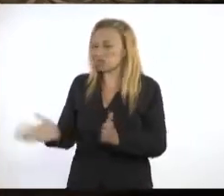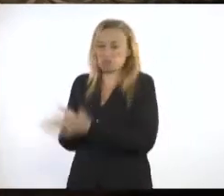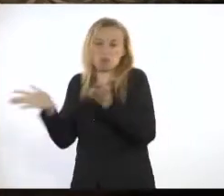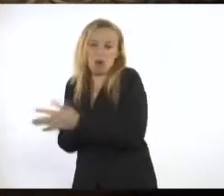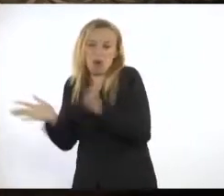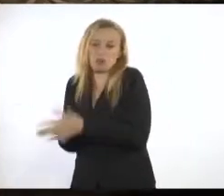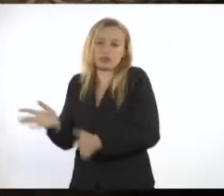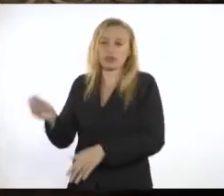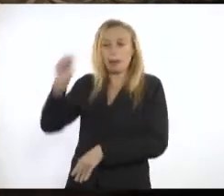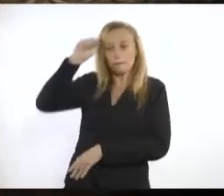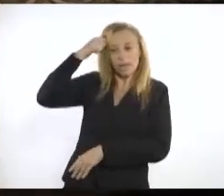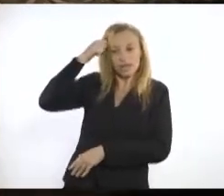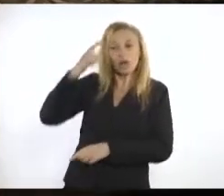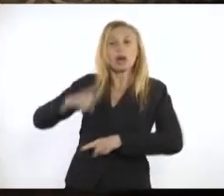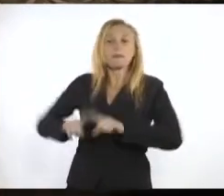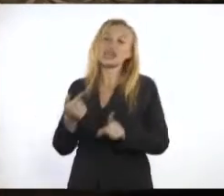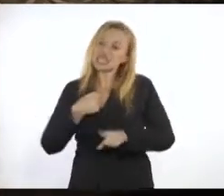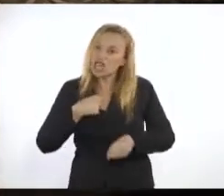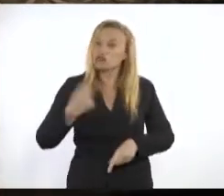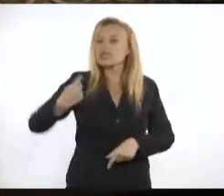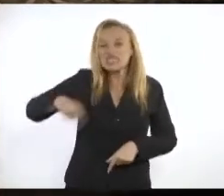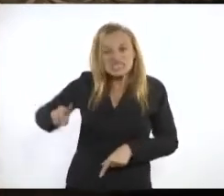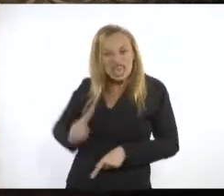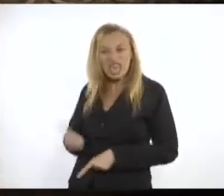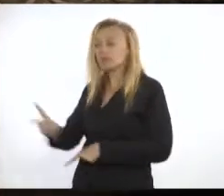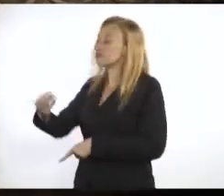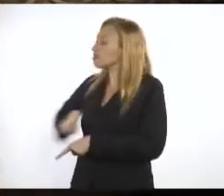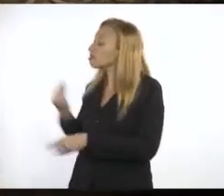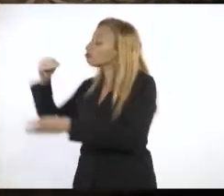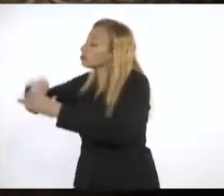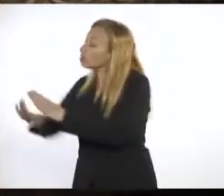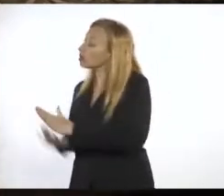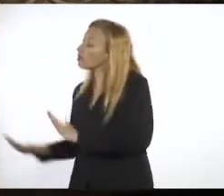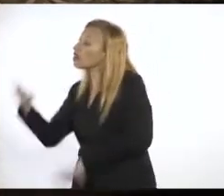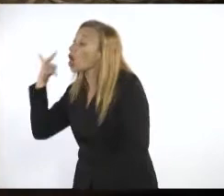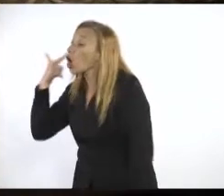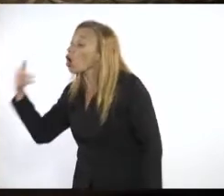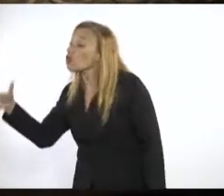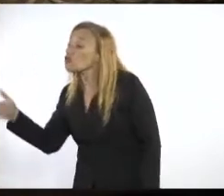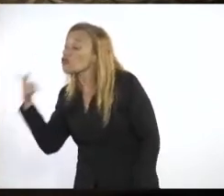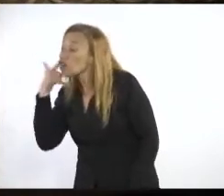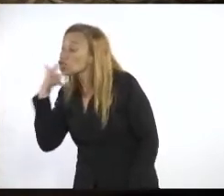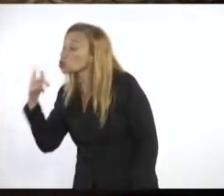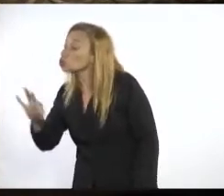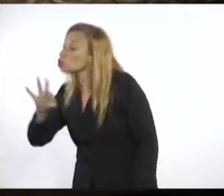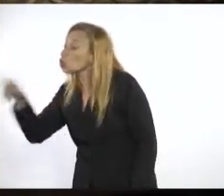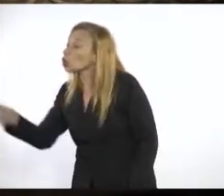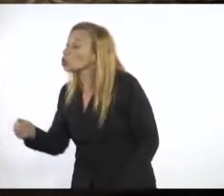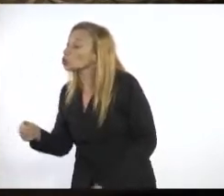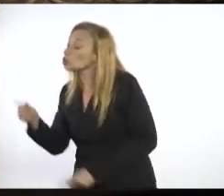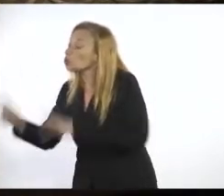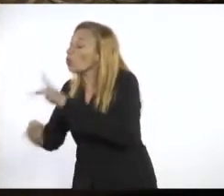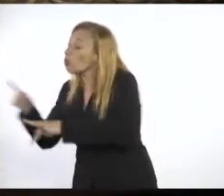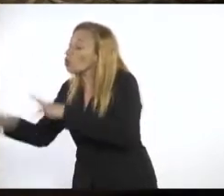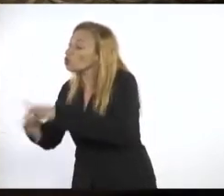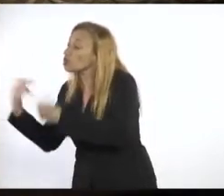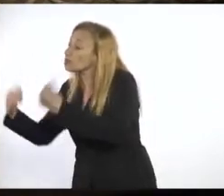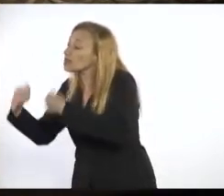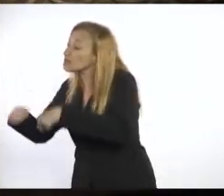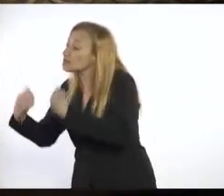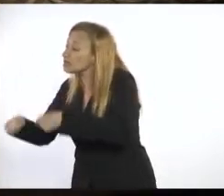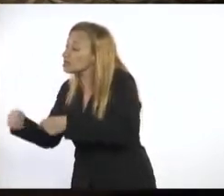de periférico. Mas eu não, eu estou sempre dentro da favela, ouvindo aquela população que mais precisa da